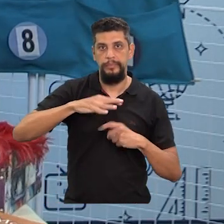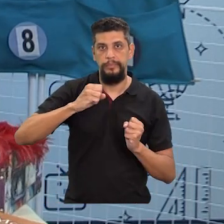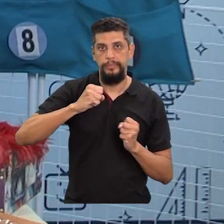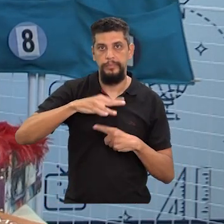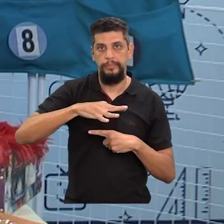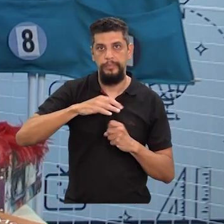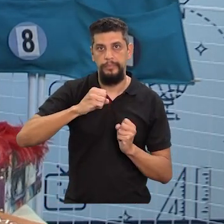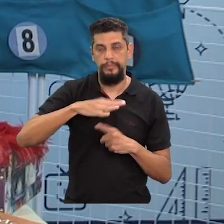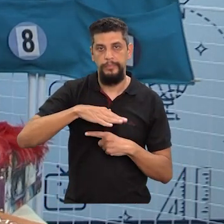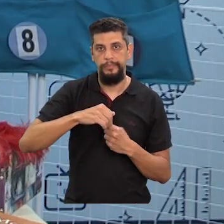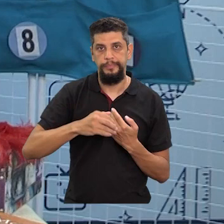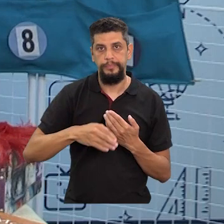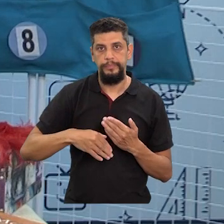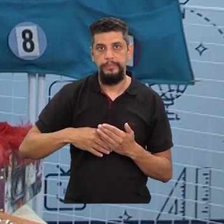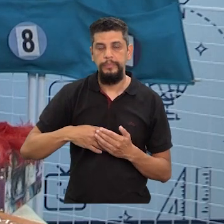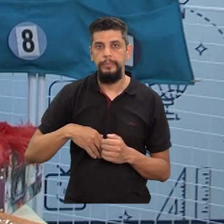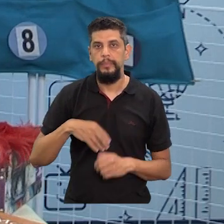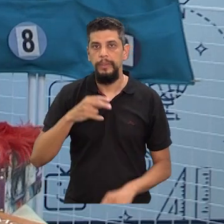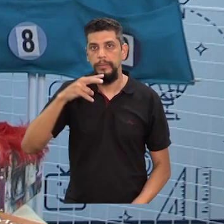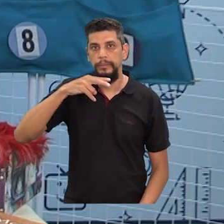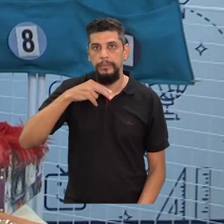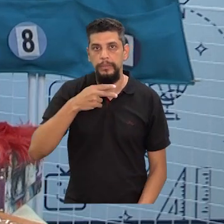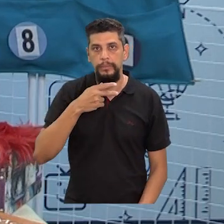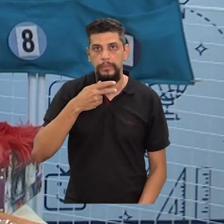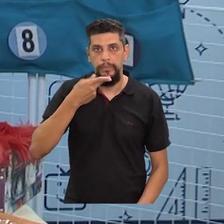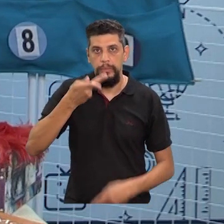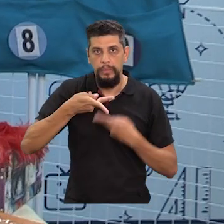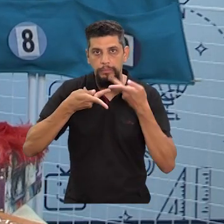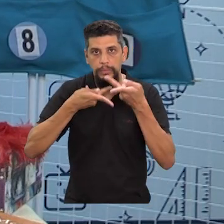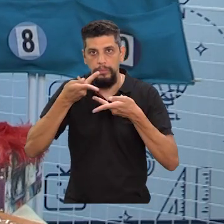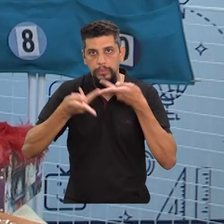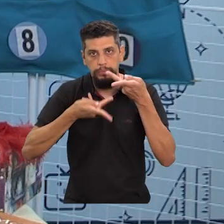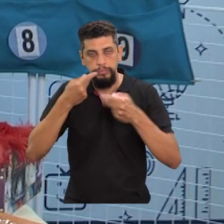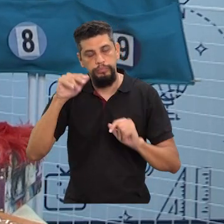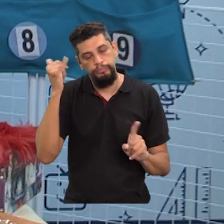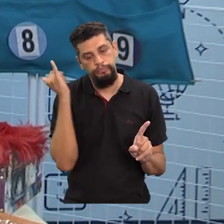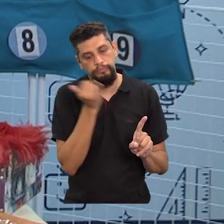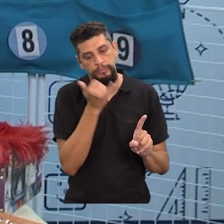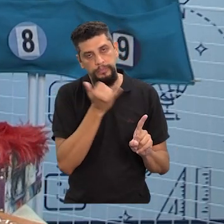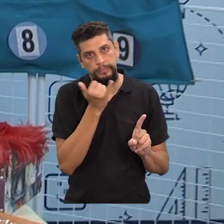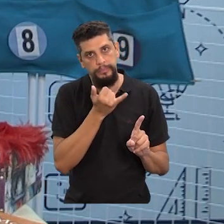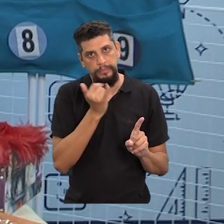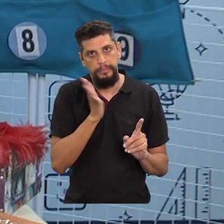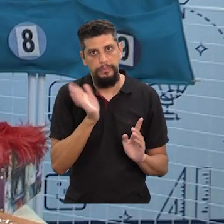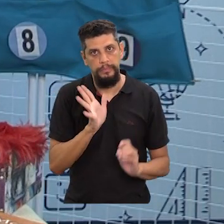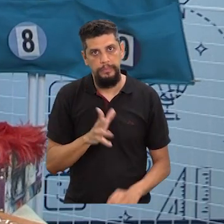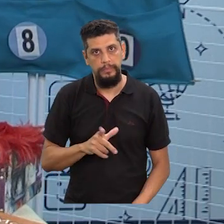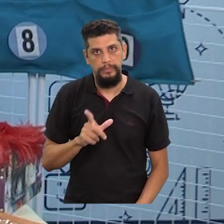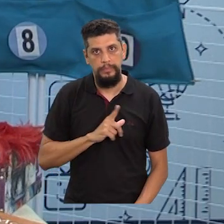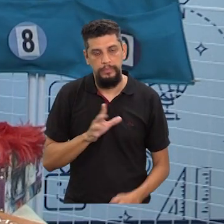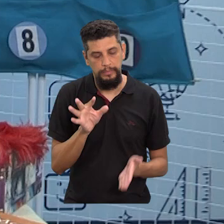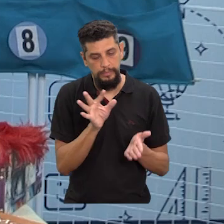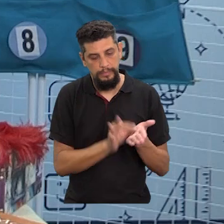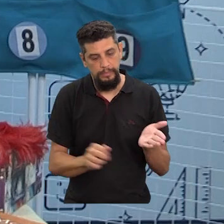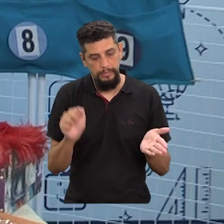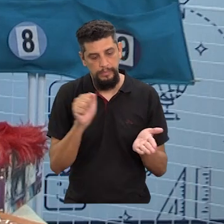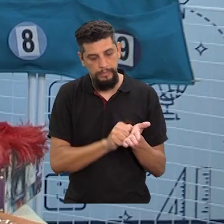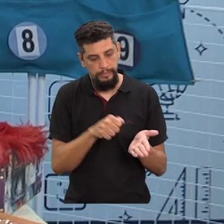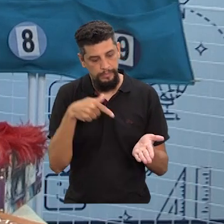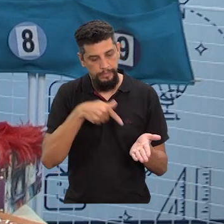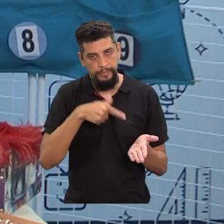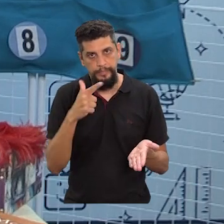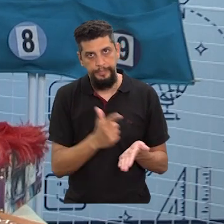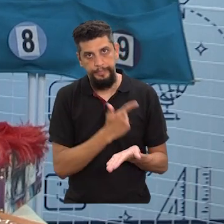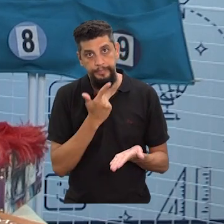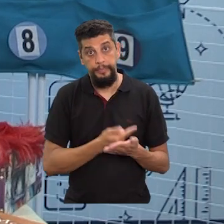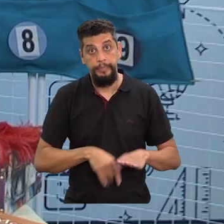então, eles eram transmitidos a partir da fala, do ato de narrar, né? Como eu falei, agora eles já estão registrados